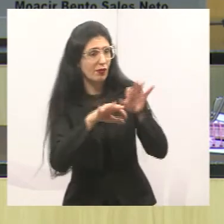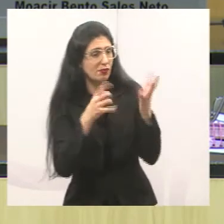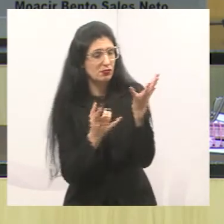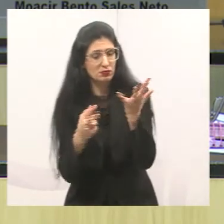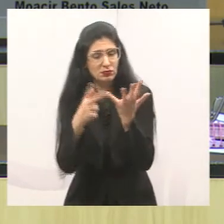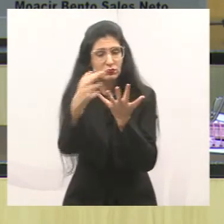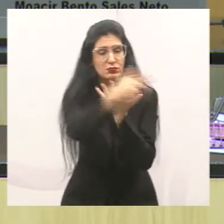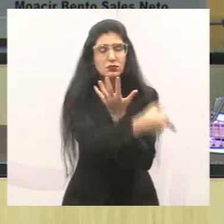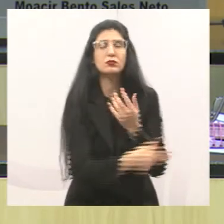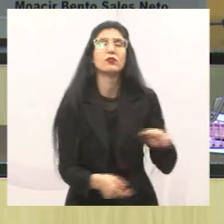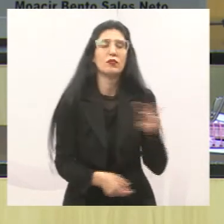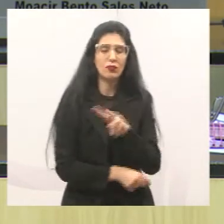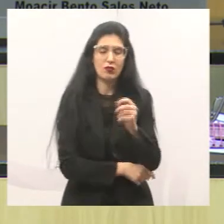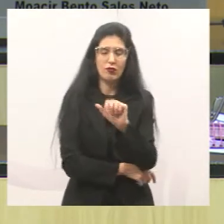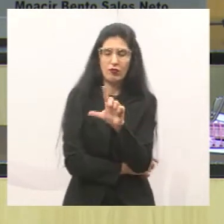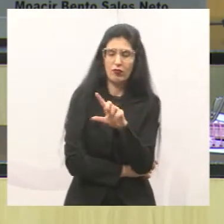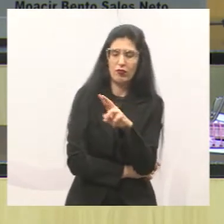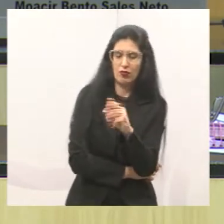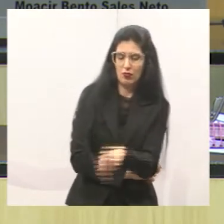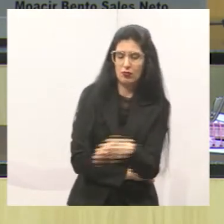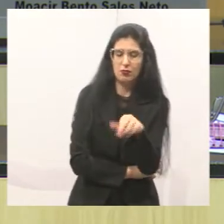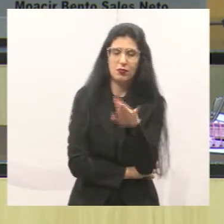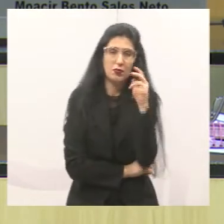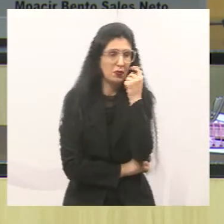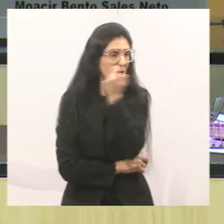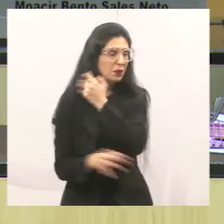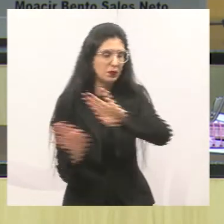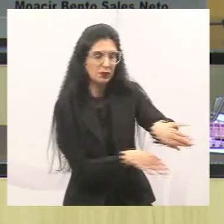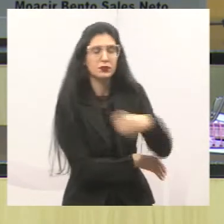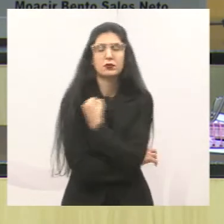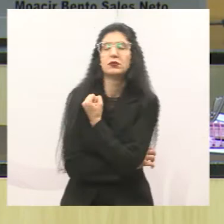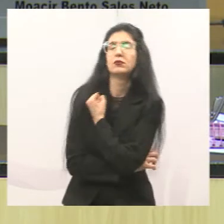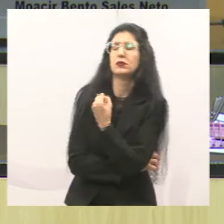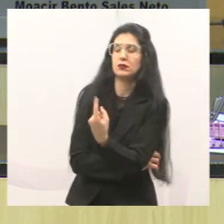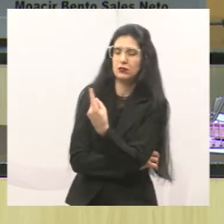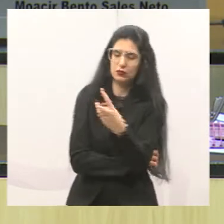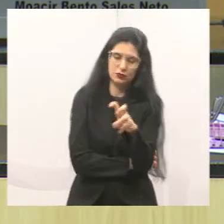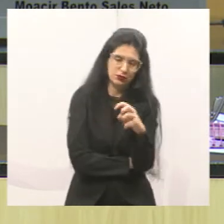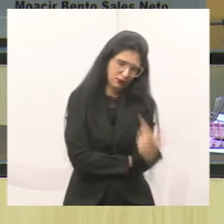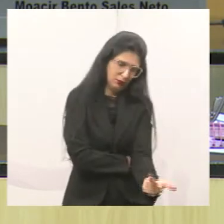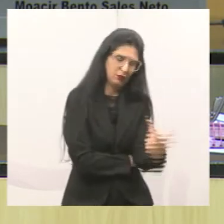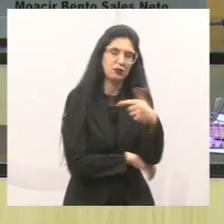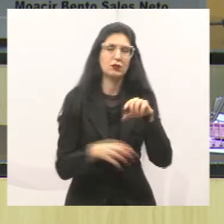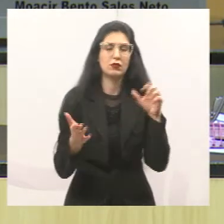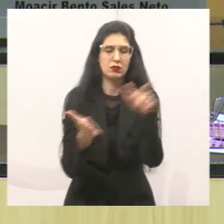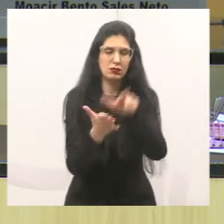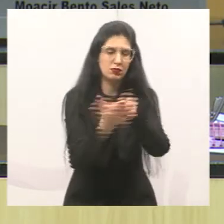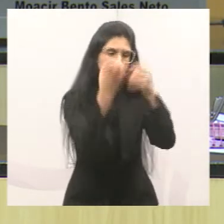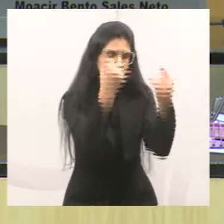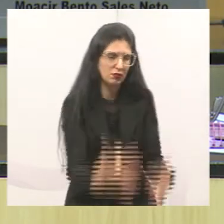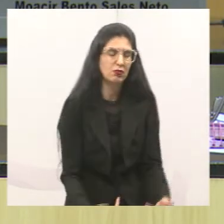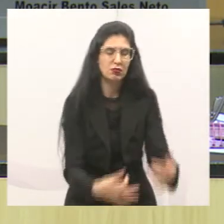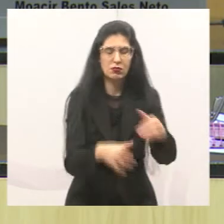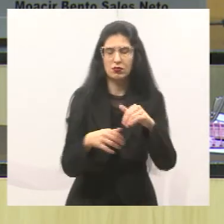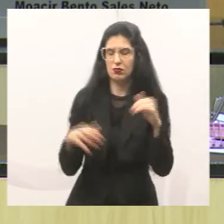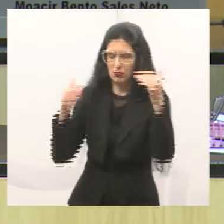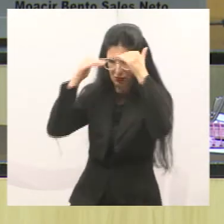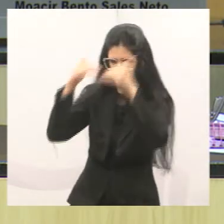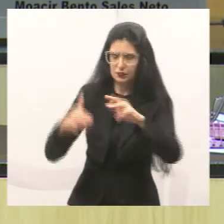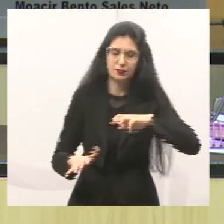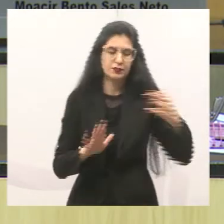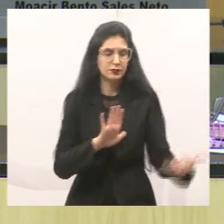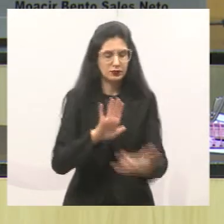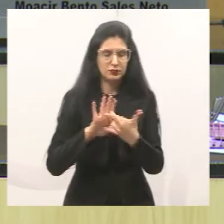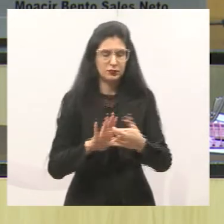Valmir Parque do Meia Lua. Requerimento número 152. Requeremos, excelentíssimo senhor presidente desta casa, ouvido e aprovado pela